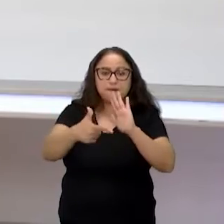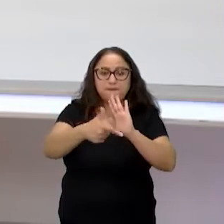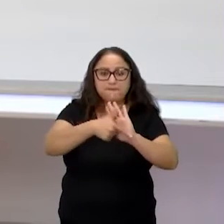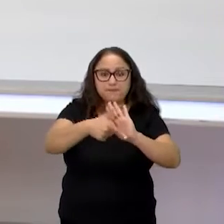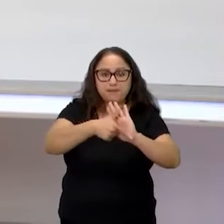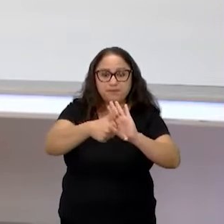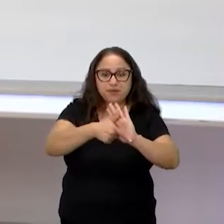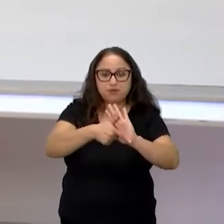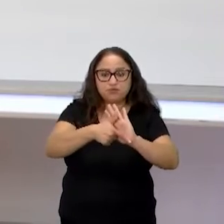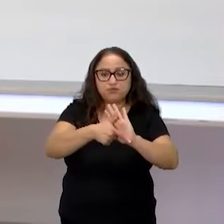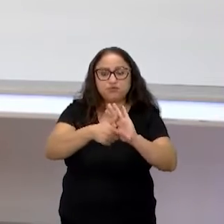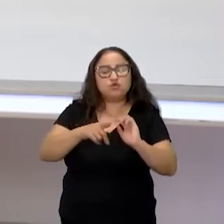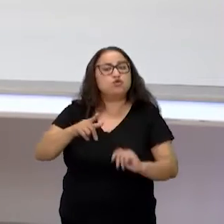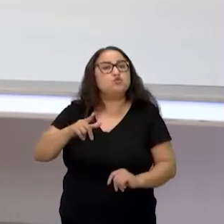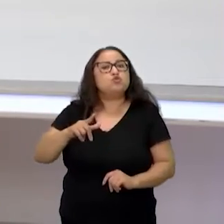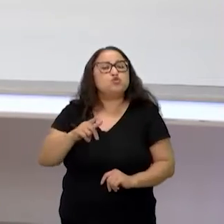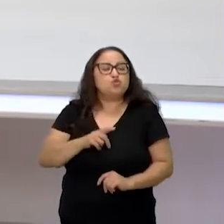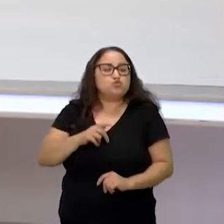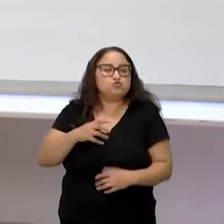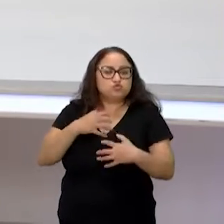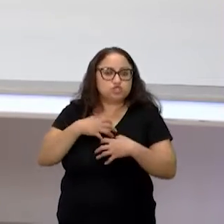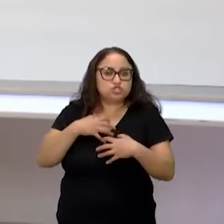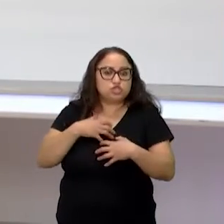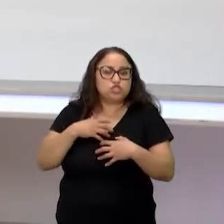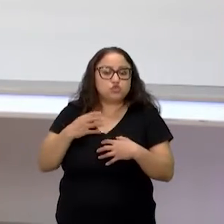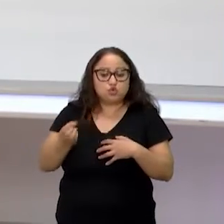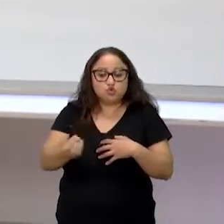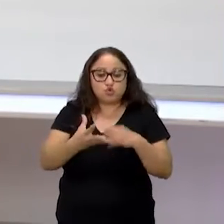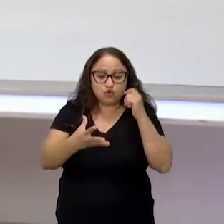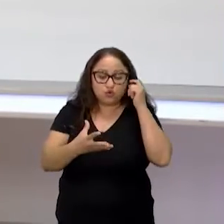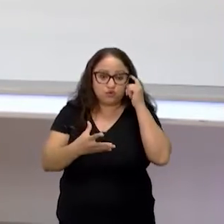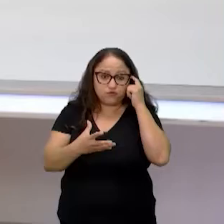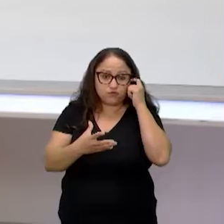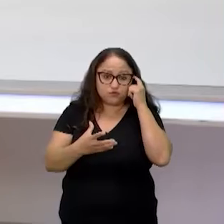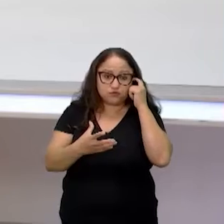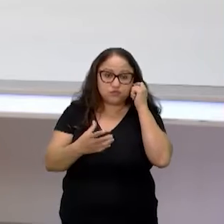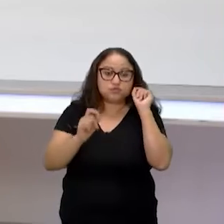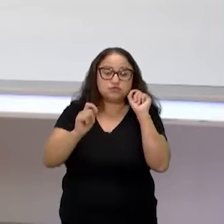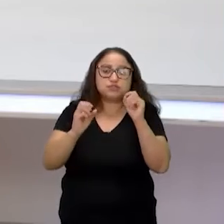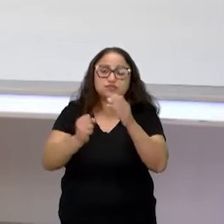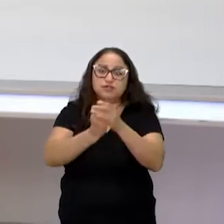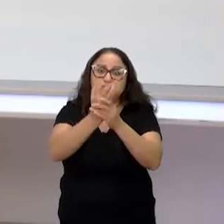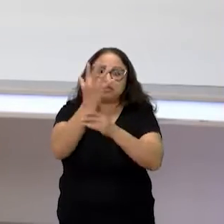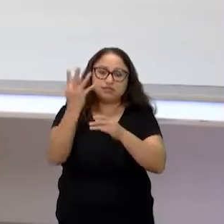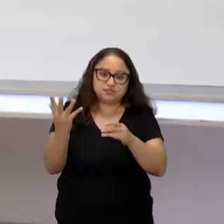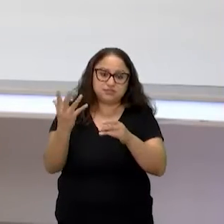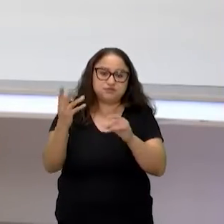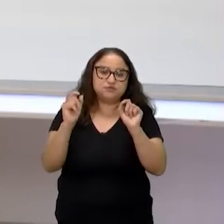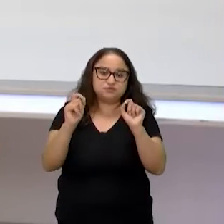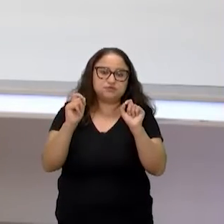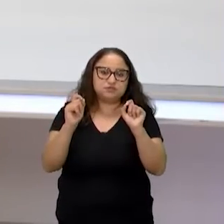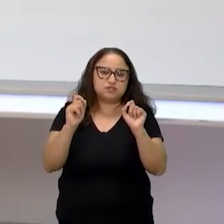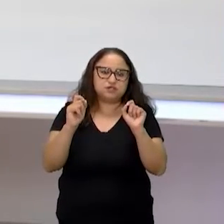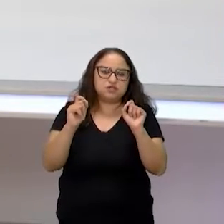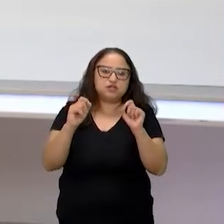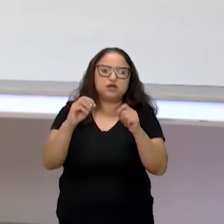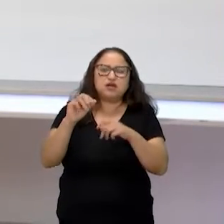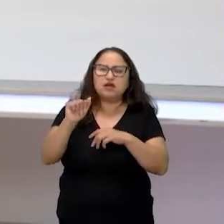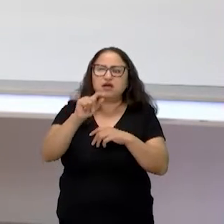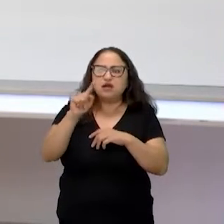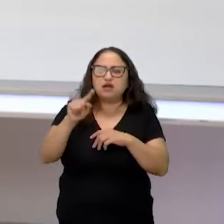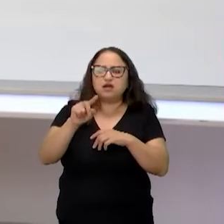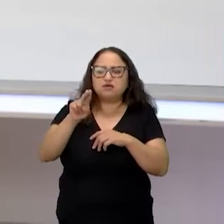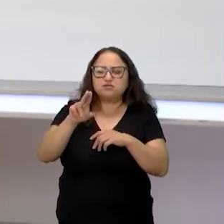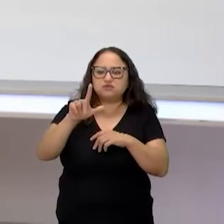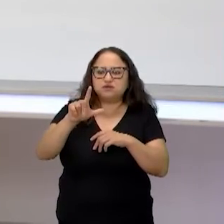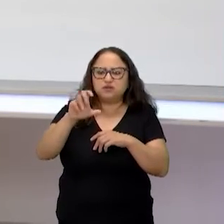nova forma de intervenção artística, né, na criação aí, né, desses azulejos de papel.